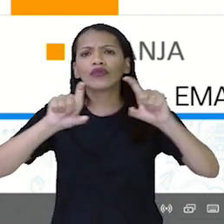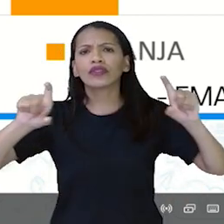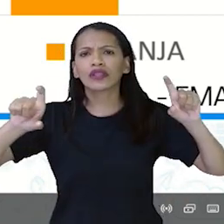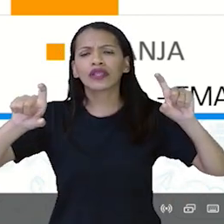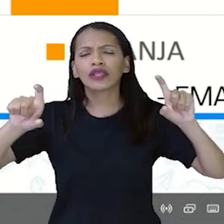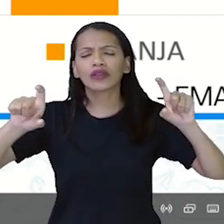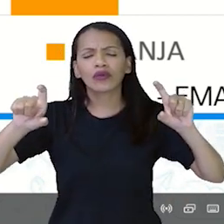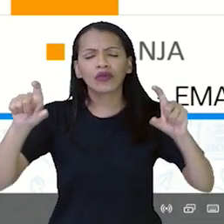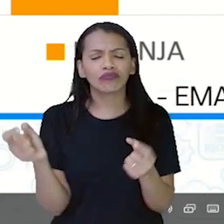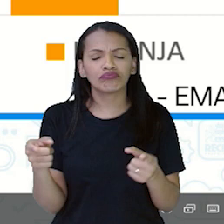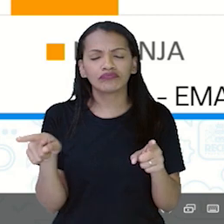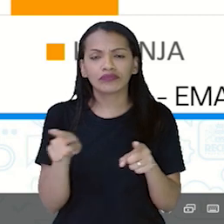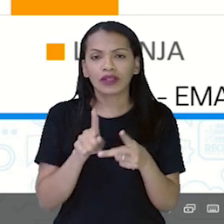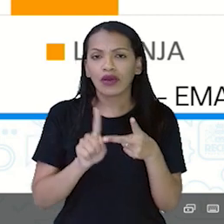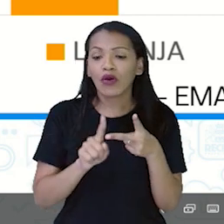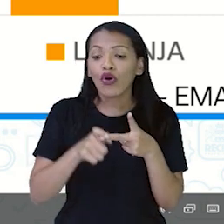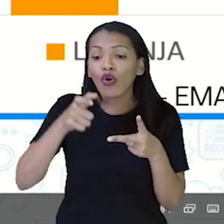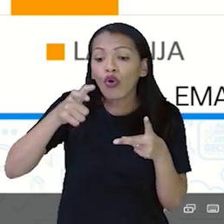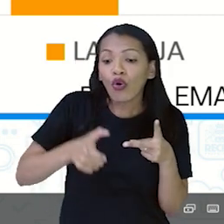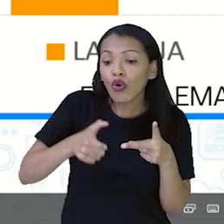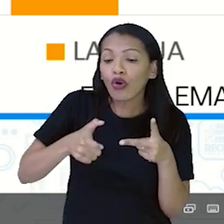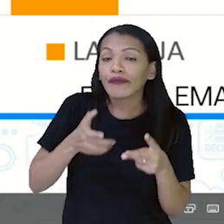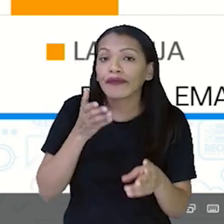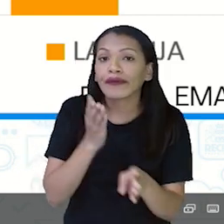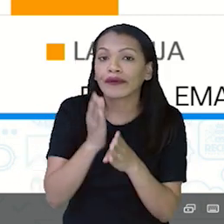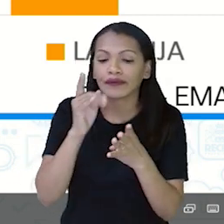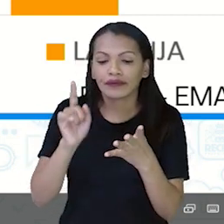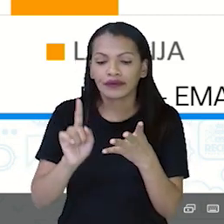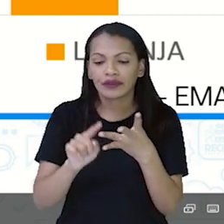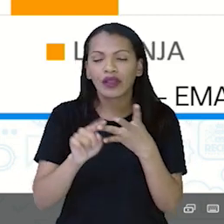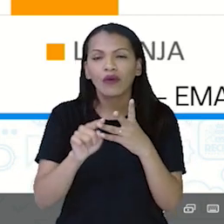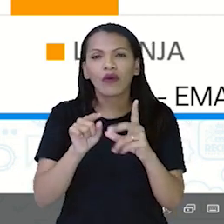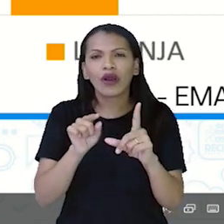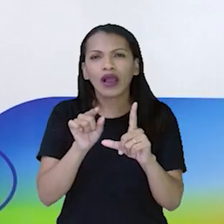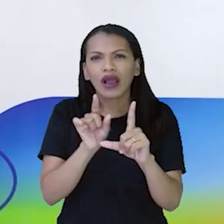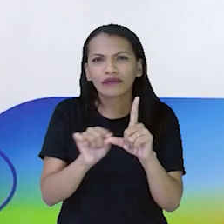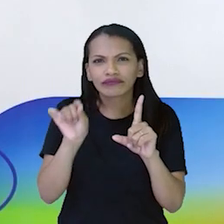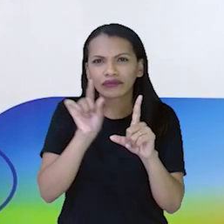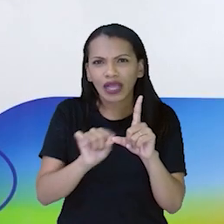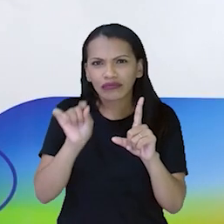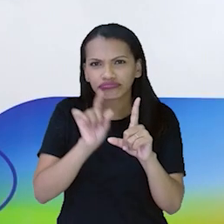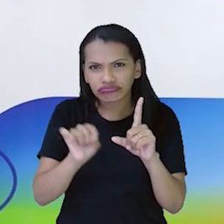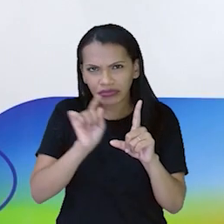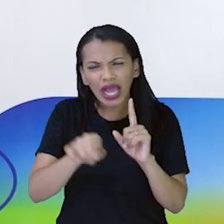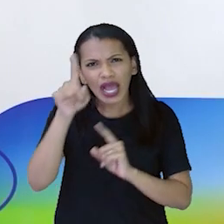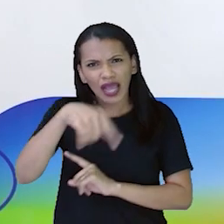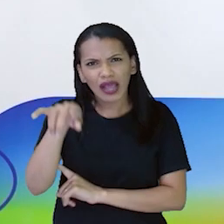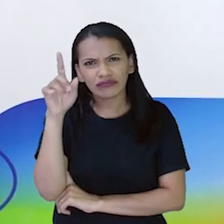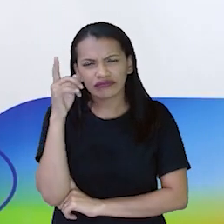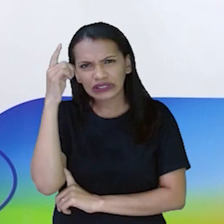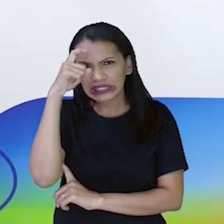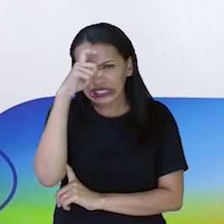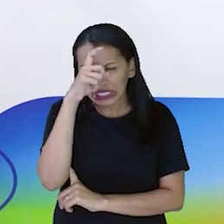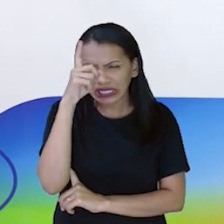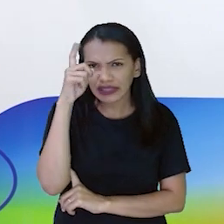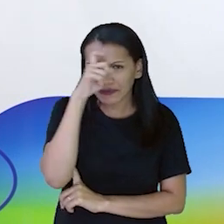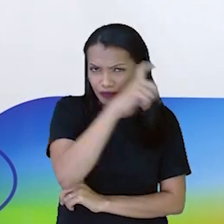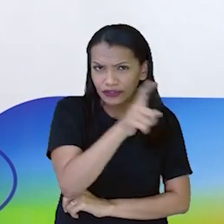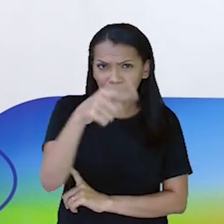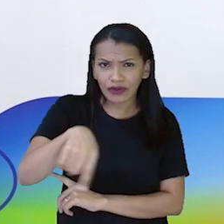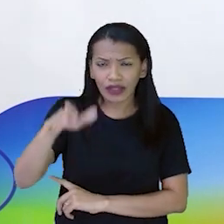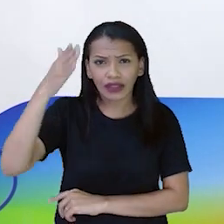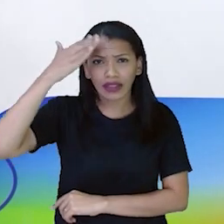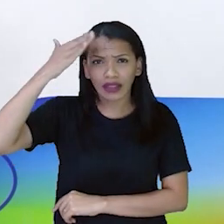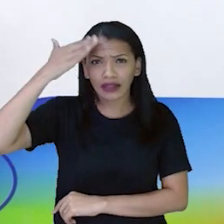tem números e tem as legendas. Ih, compliquei? Ficou difícil? Será que eles vão conseguir entender qual é qual